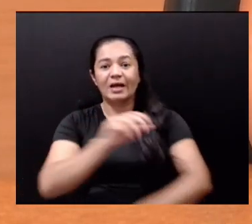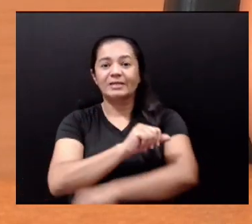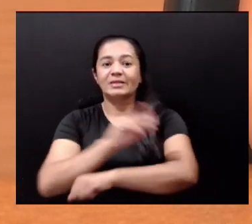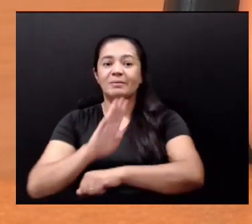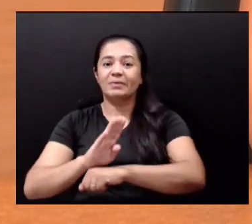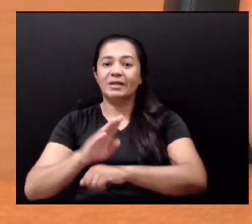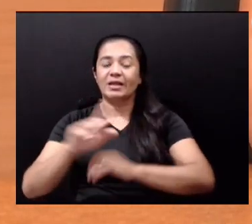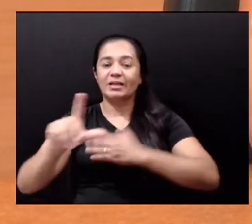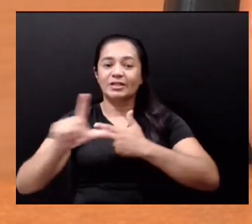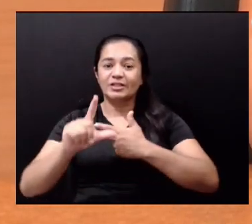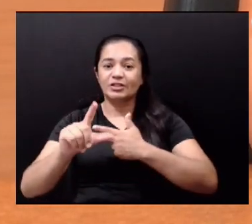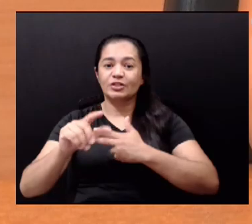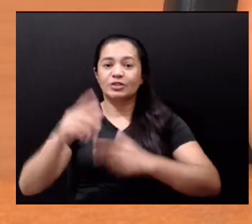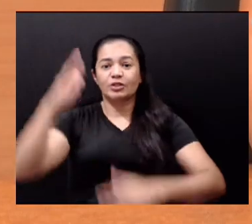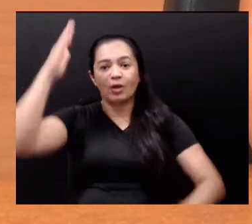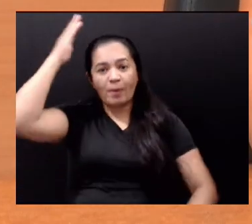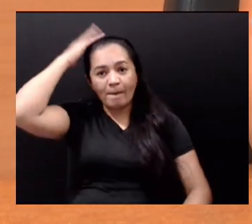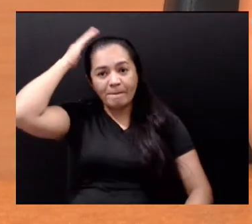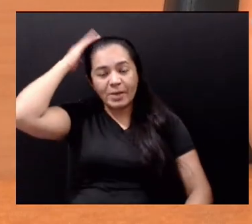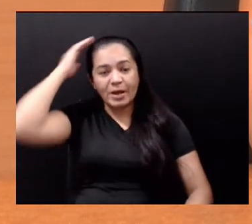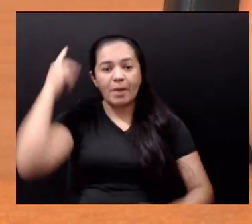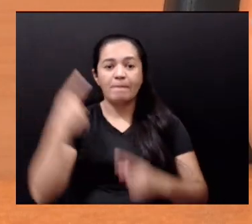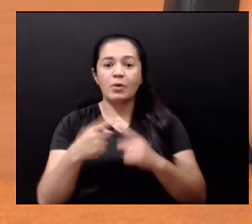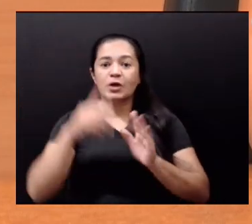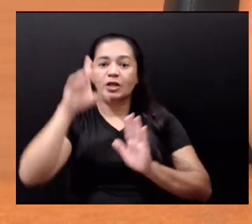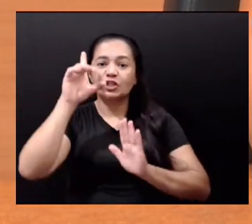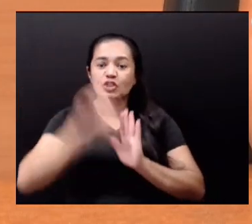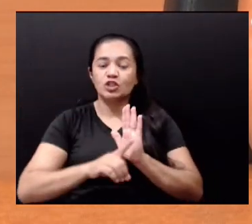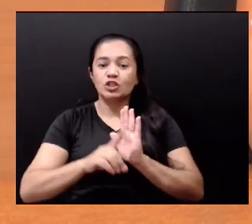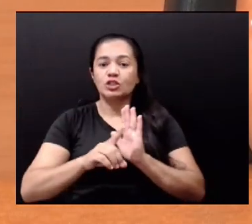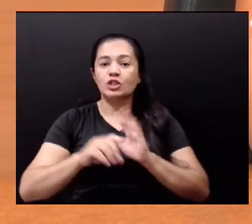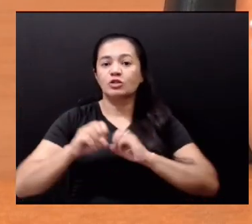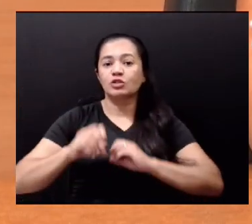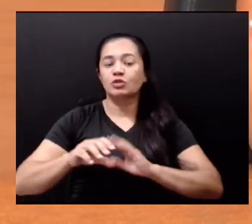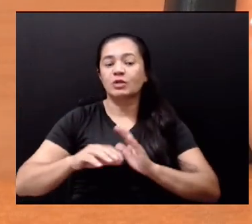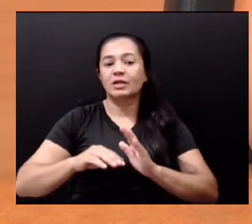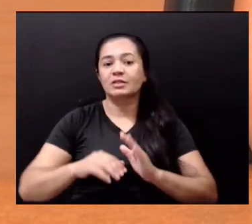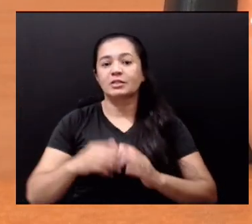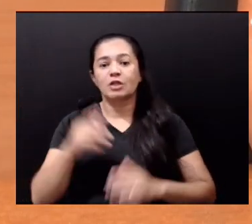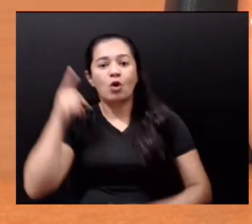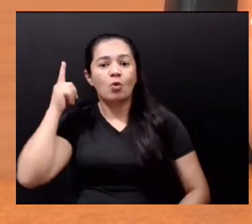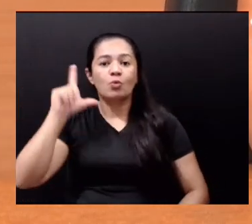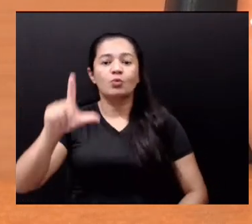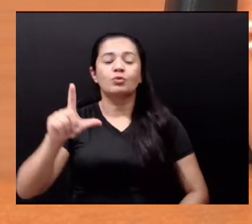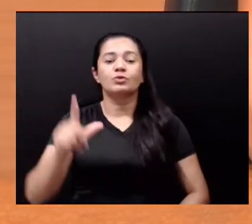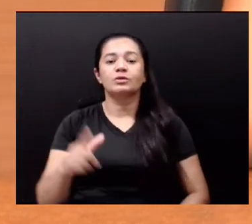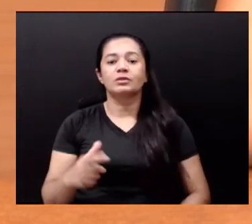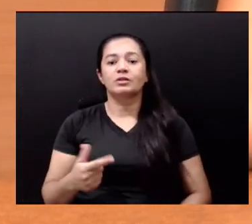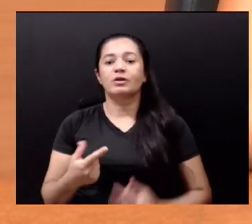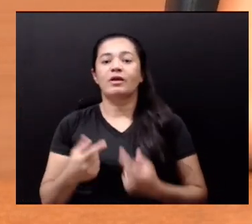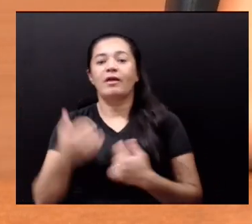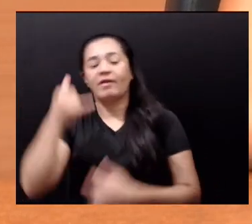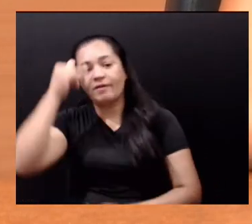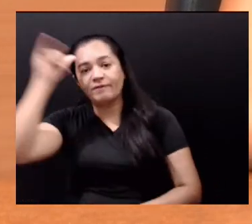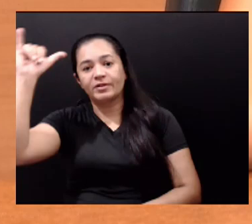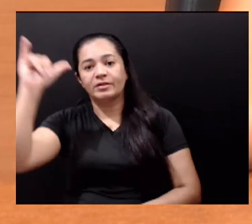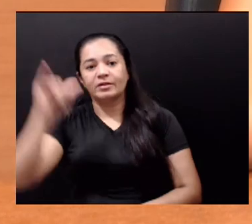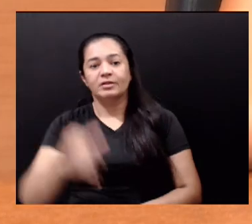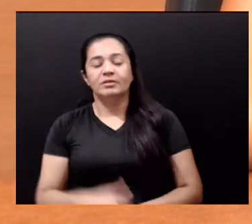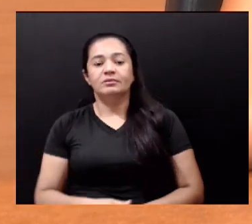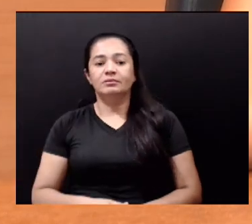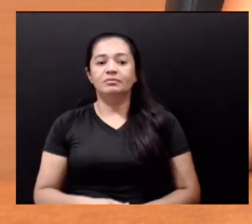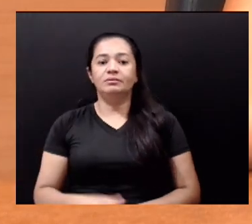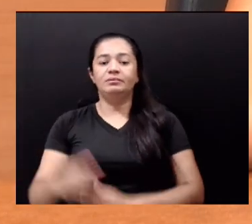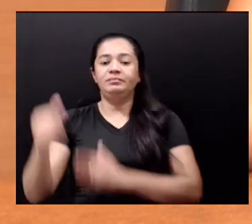retirava direitos de educação, e foram vitoriosas. O feminismo negro tem chamado a atenção para a questão do